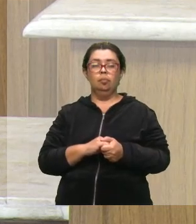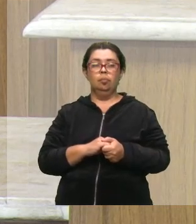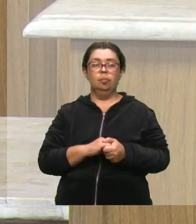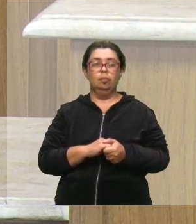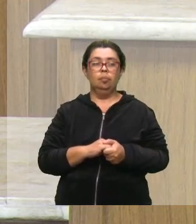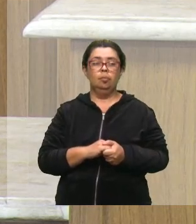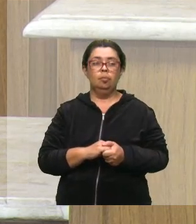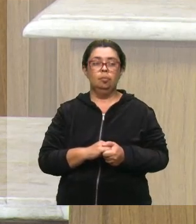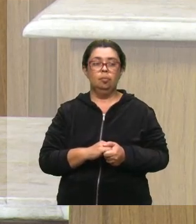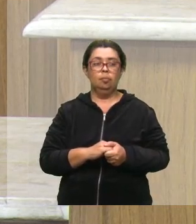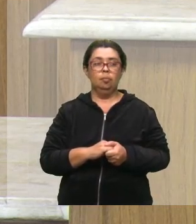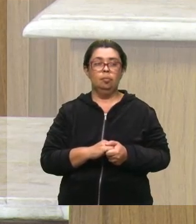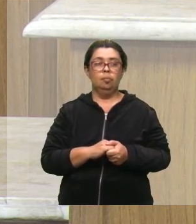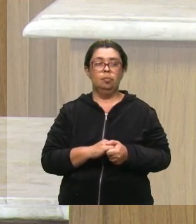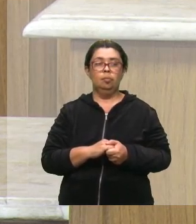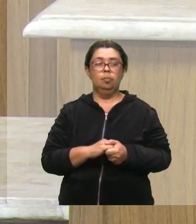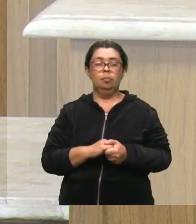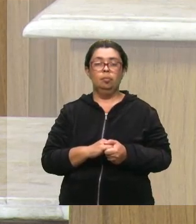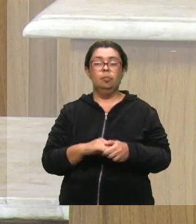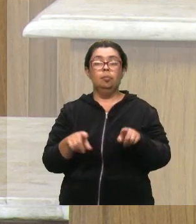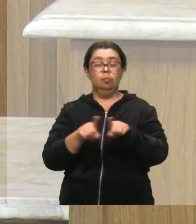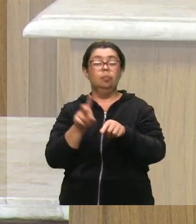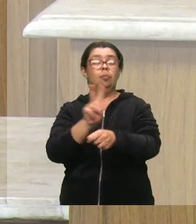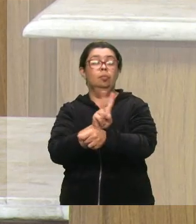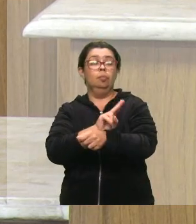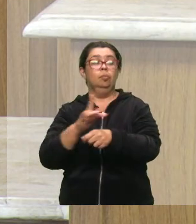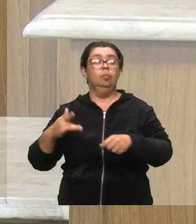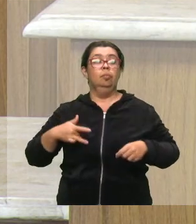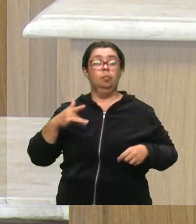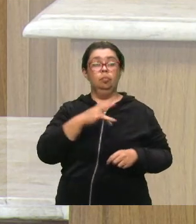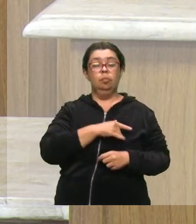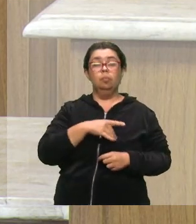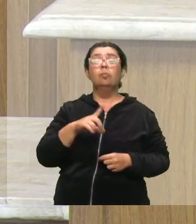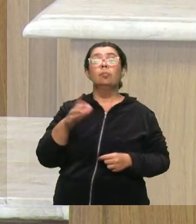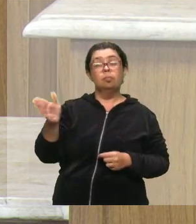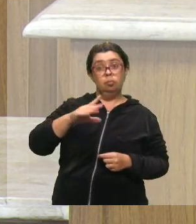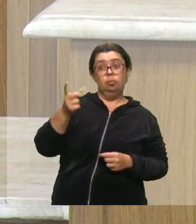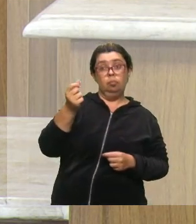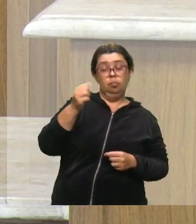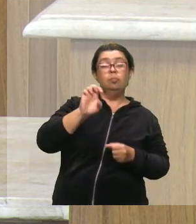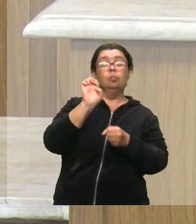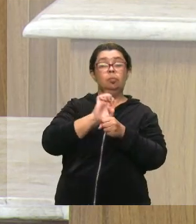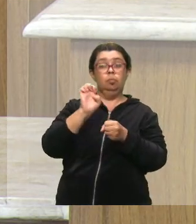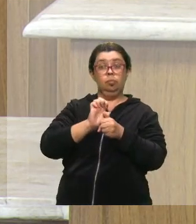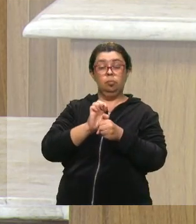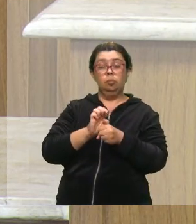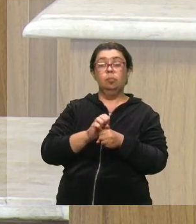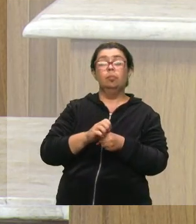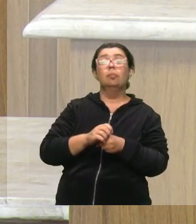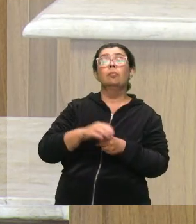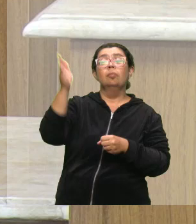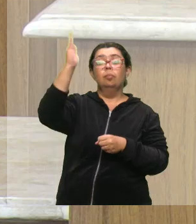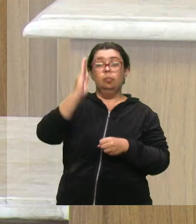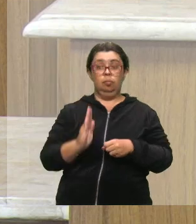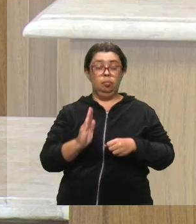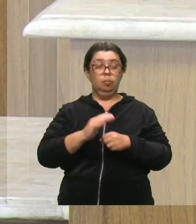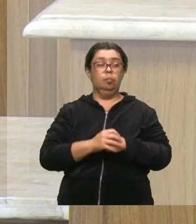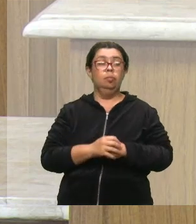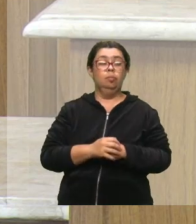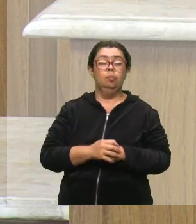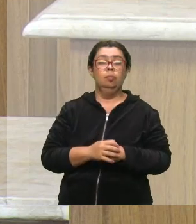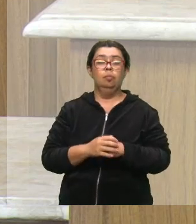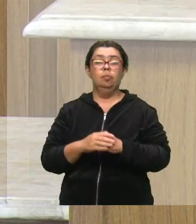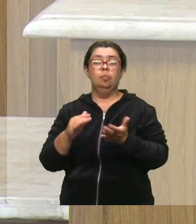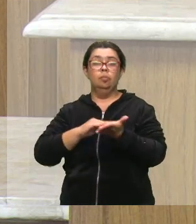e a vigilância em saúde. Tem recurso do Tesouro, do Estado e da União. Secretaria de Agricultura e Meio